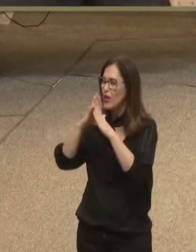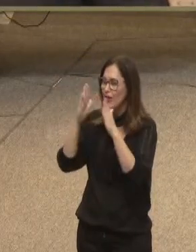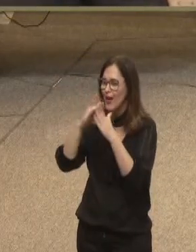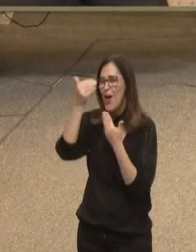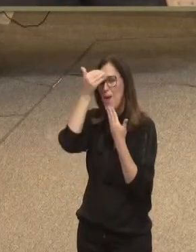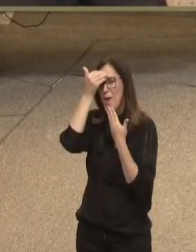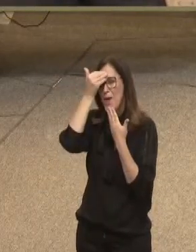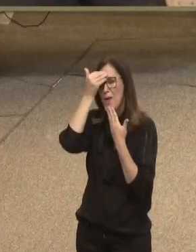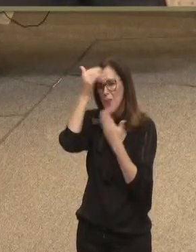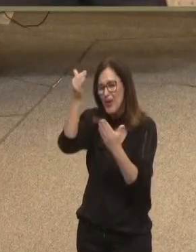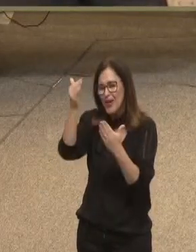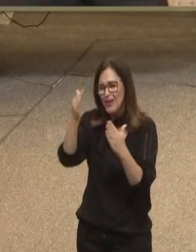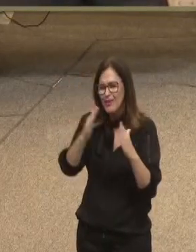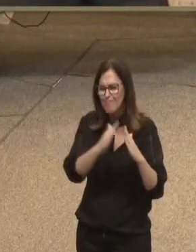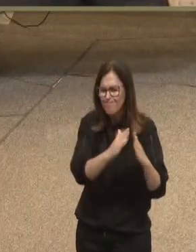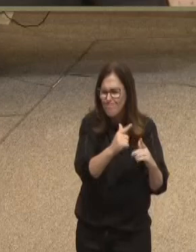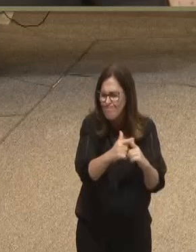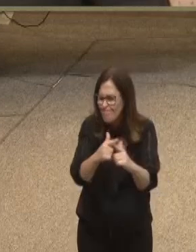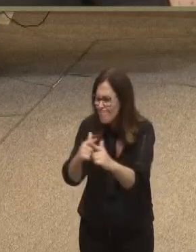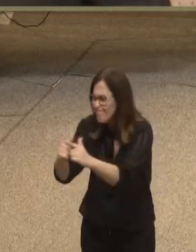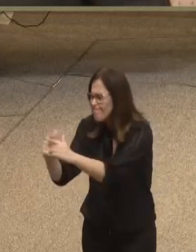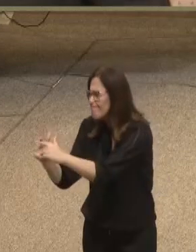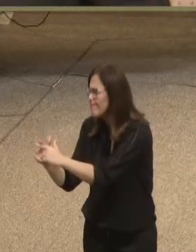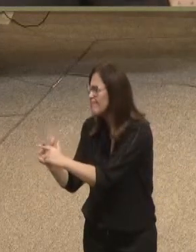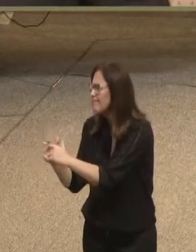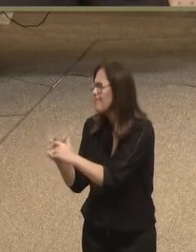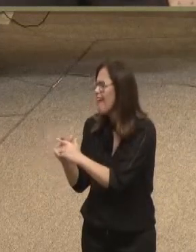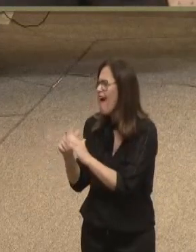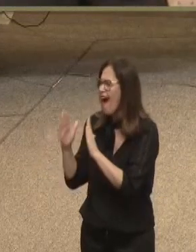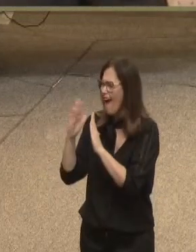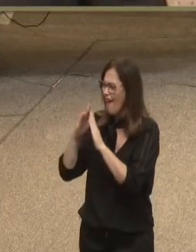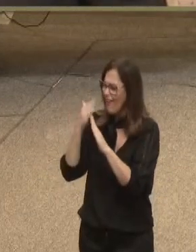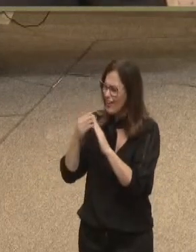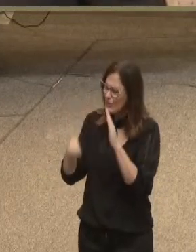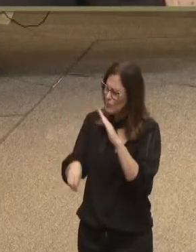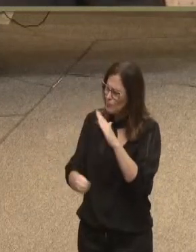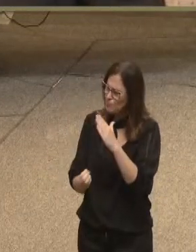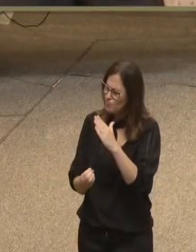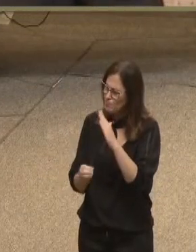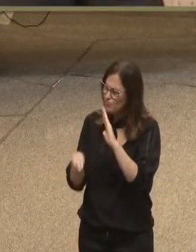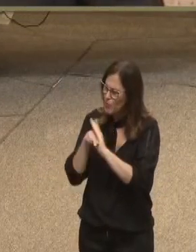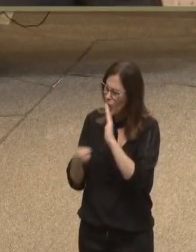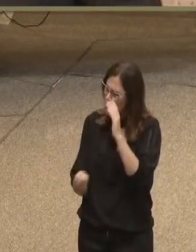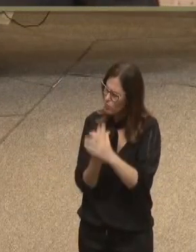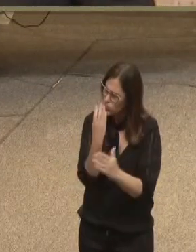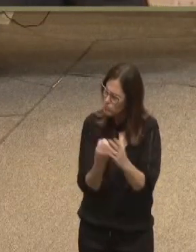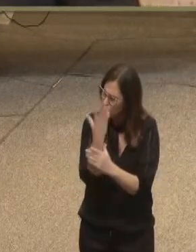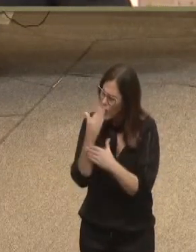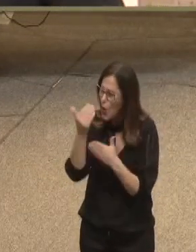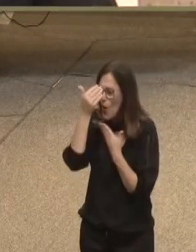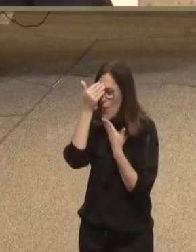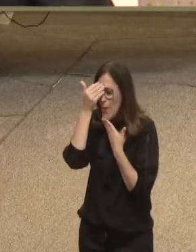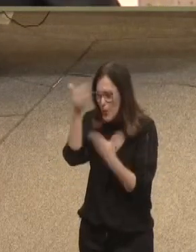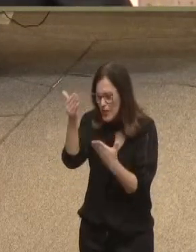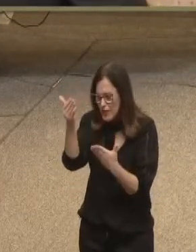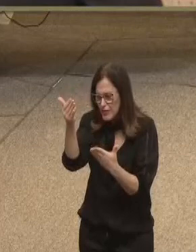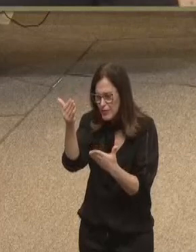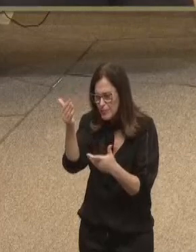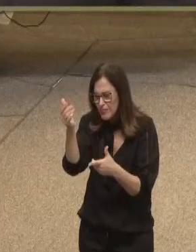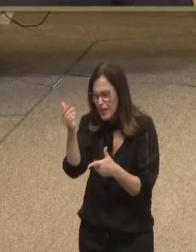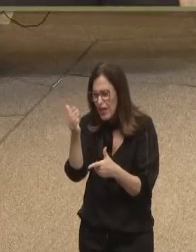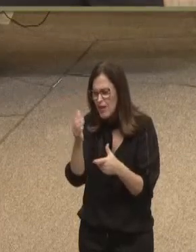obrigada pelas congregações, Senhor, que a Tua igreja tem plantado, Senhor. Muito obrigada pela congregação